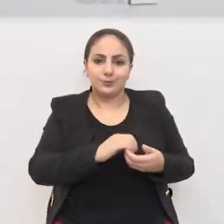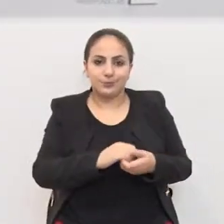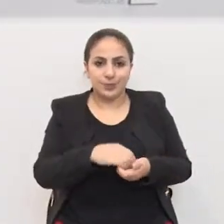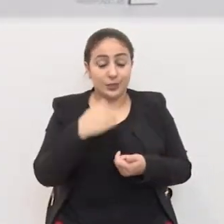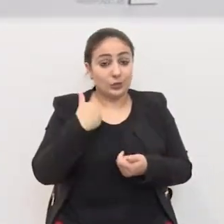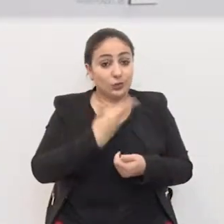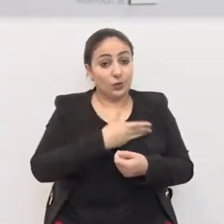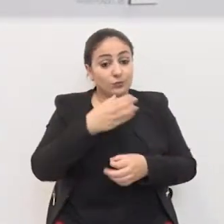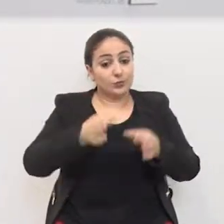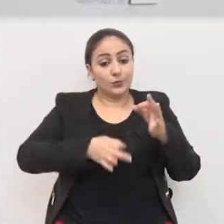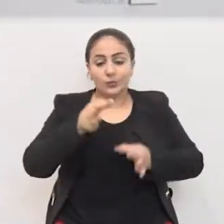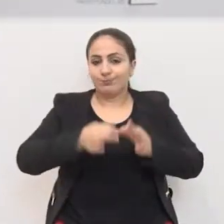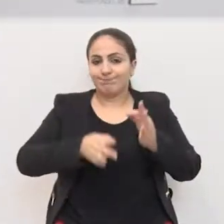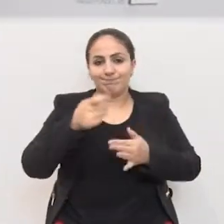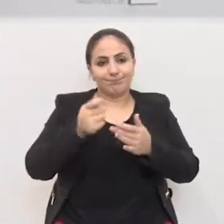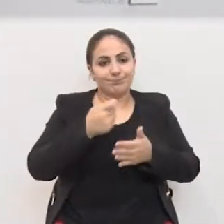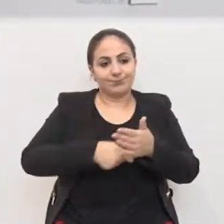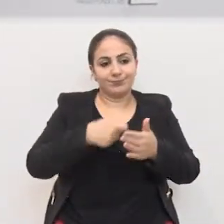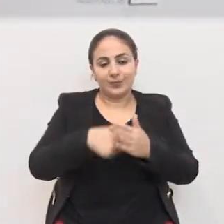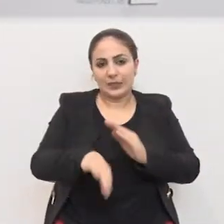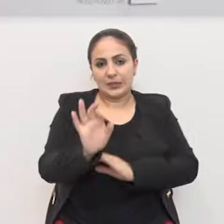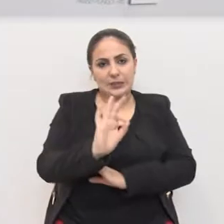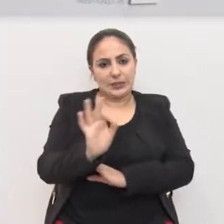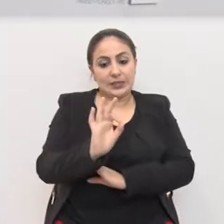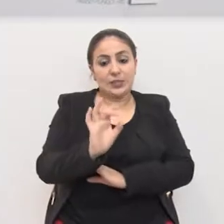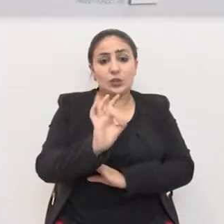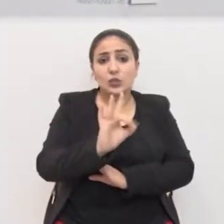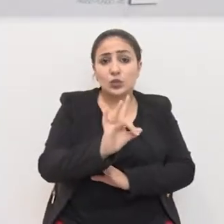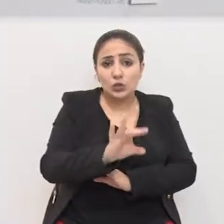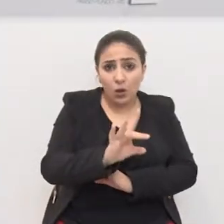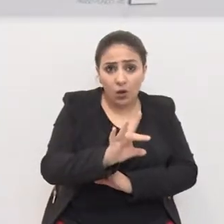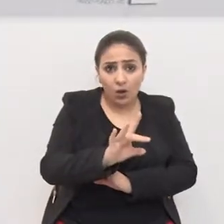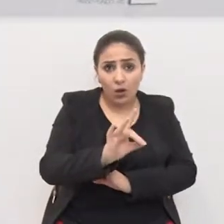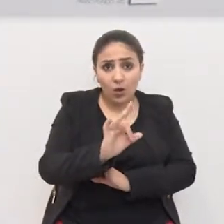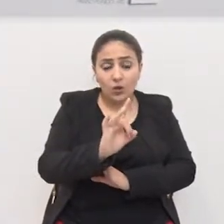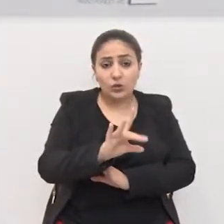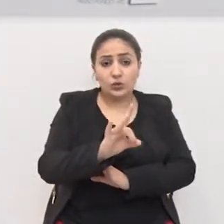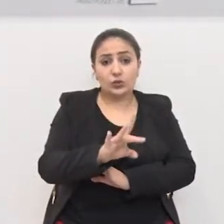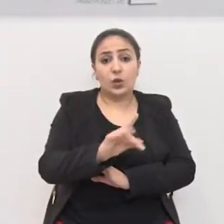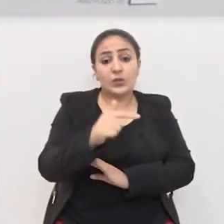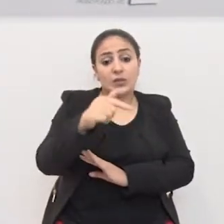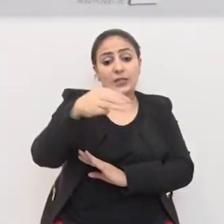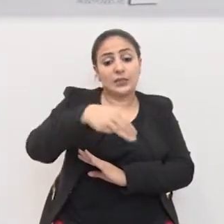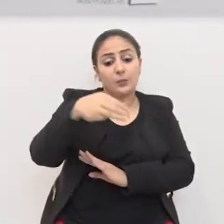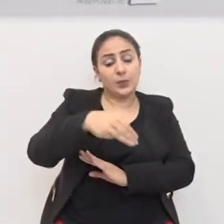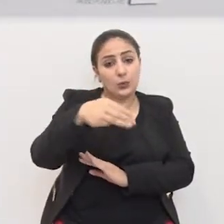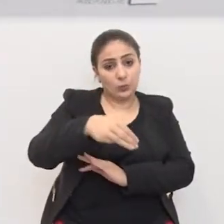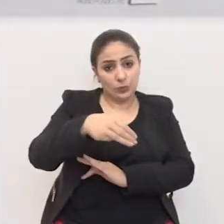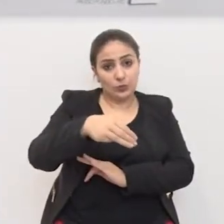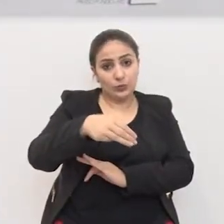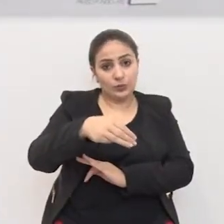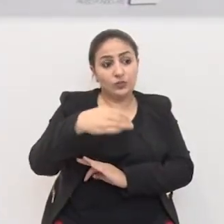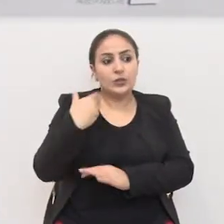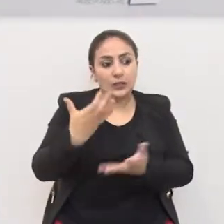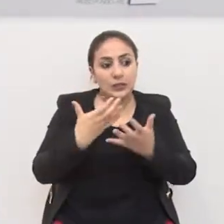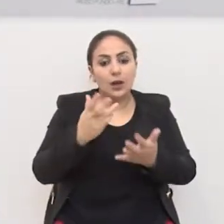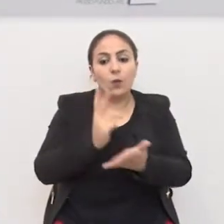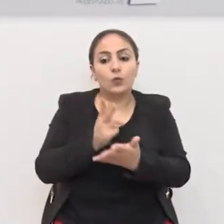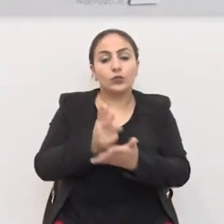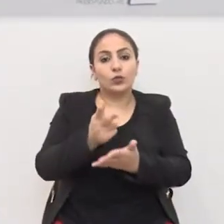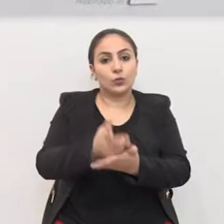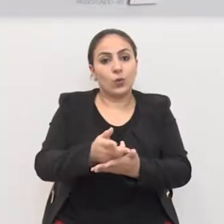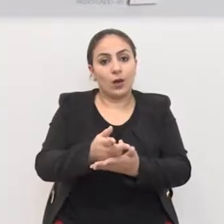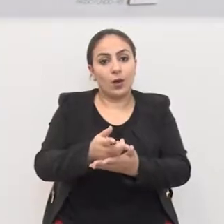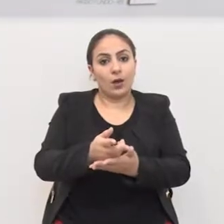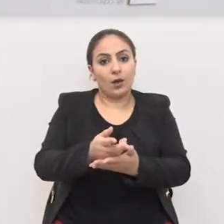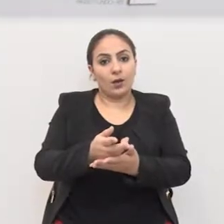na Justiça nós estávamos tentando somente a conclusão da partida, dos 7 minutos que faltava, e se fosse precisa a prorrogação, né,